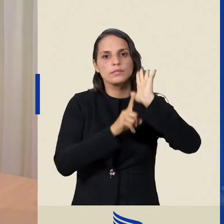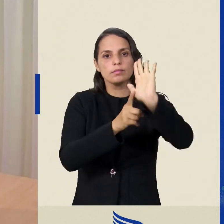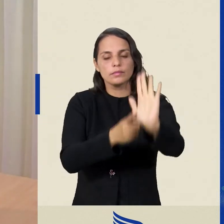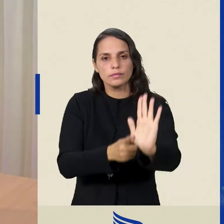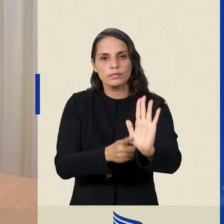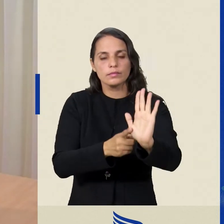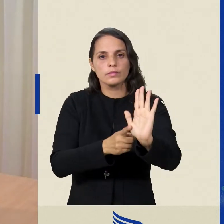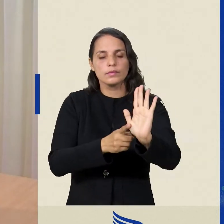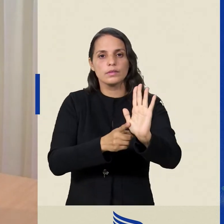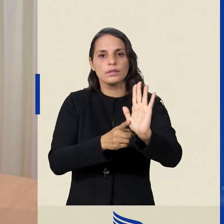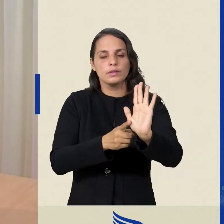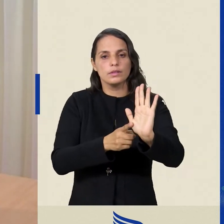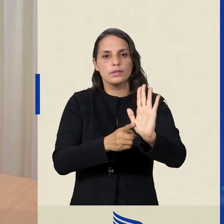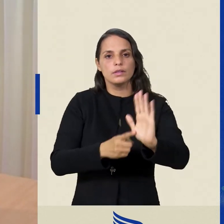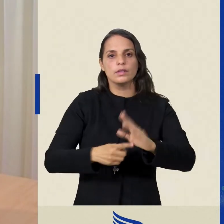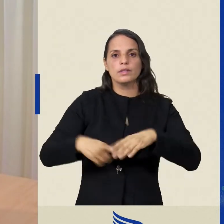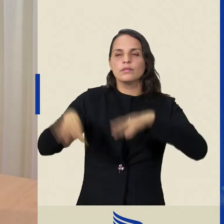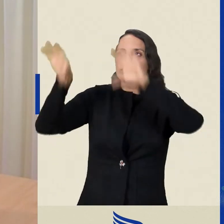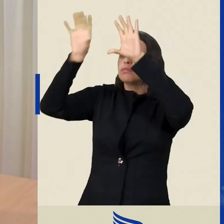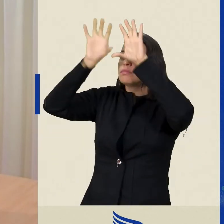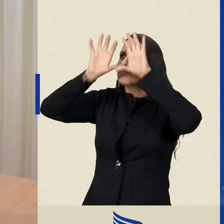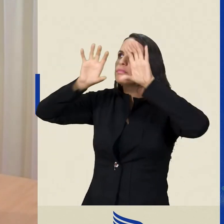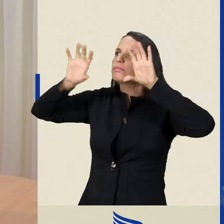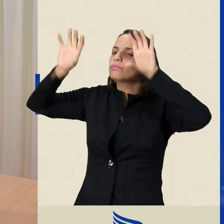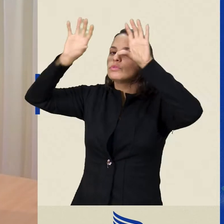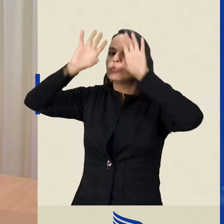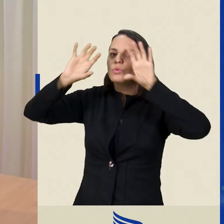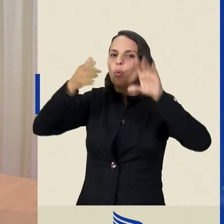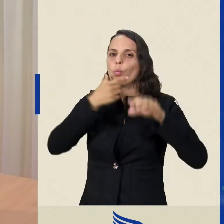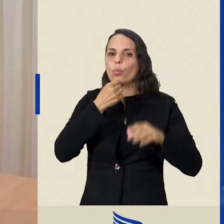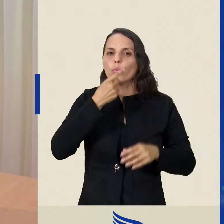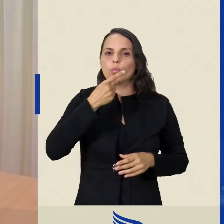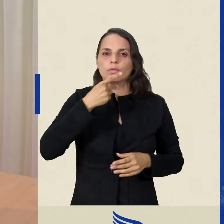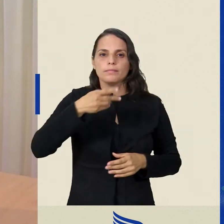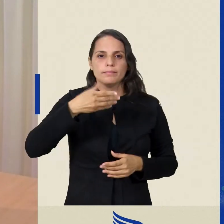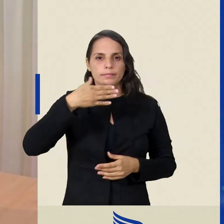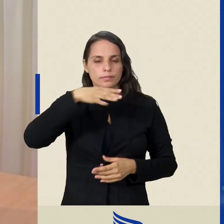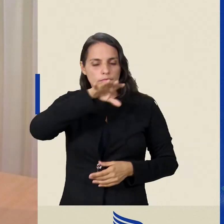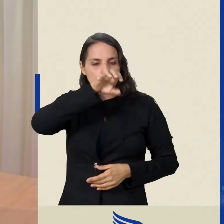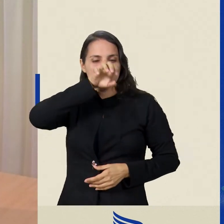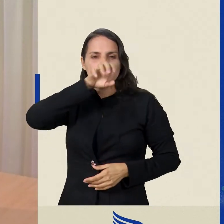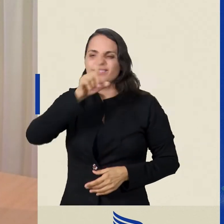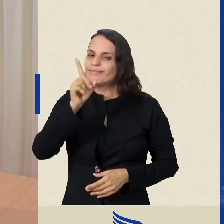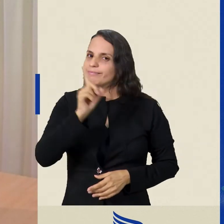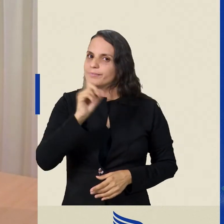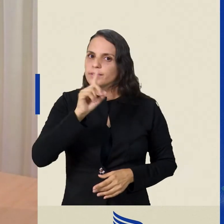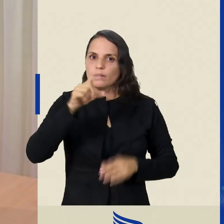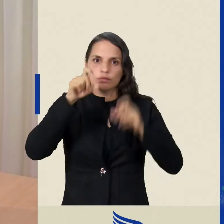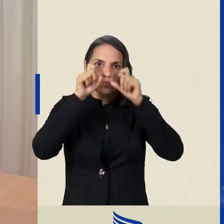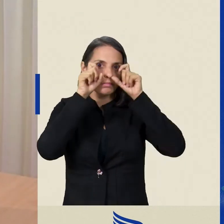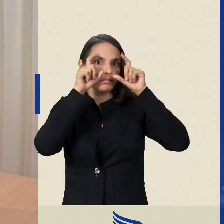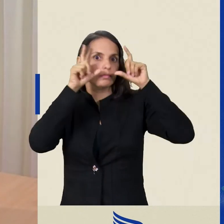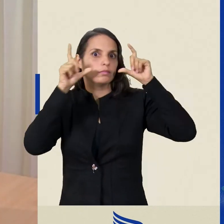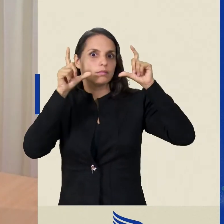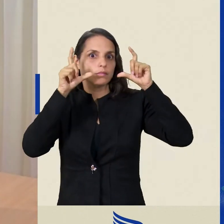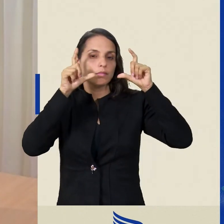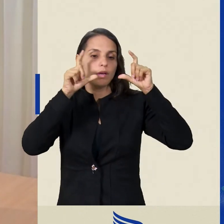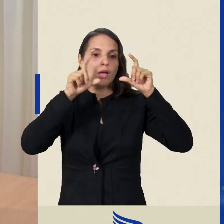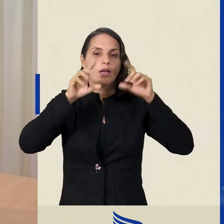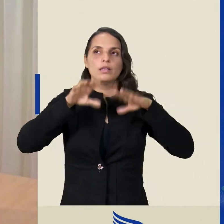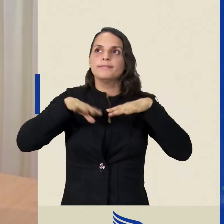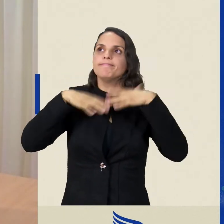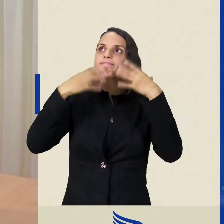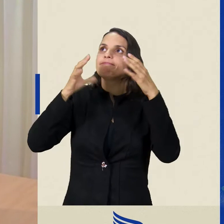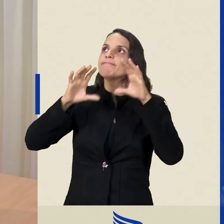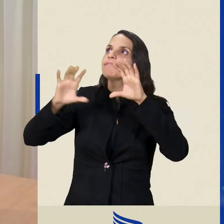que quando em visão o profeta não respira, fica de olhos abertos, cai em